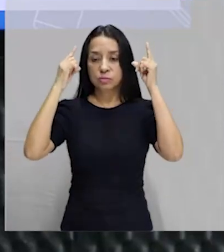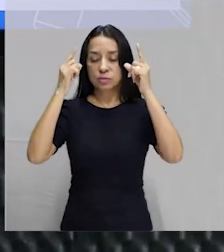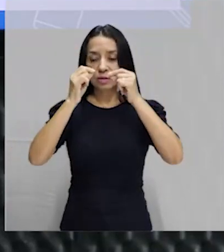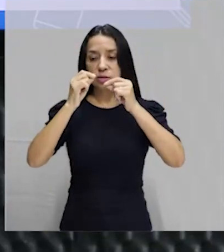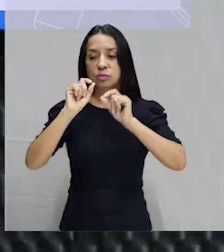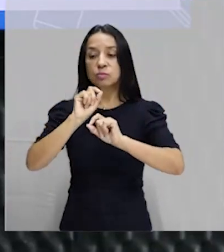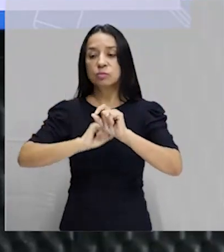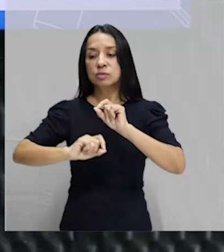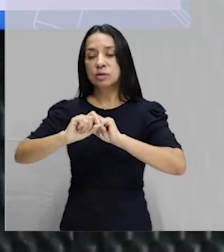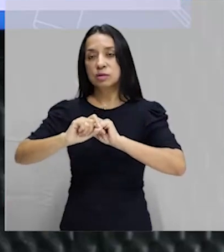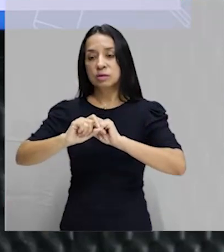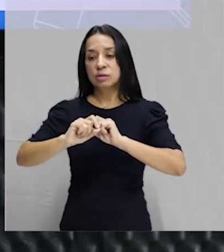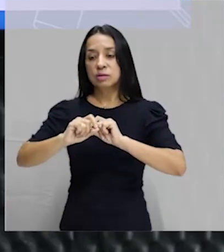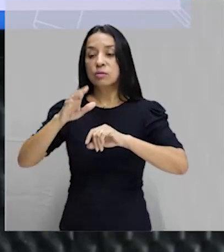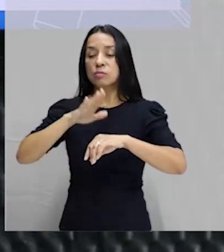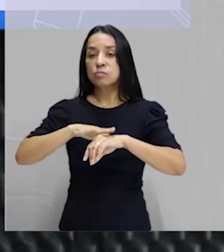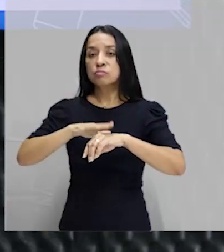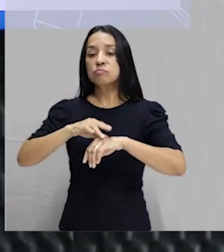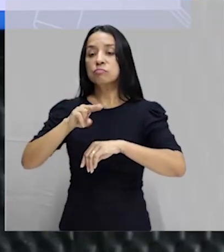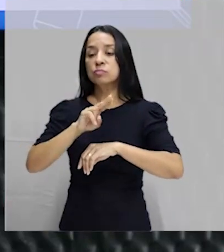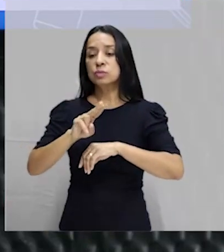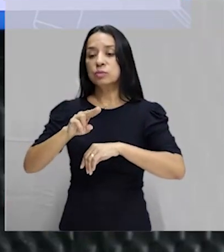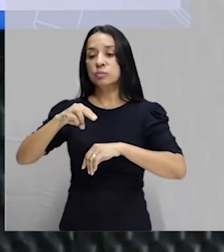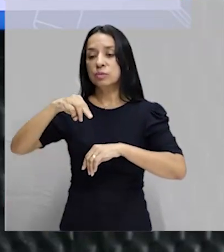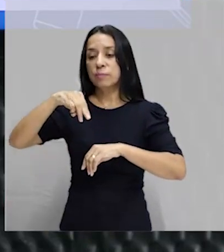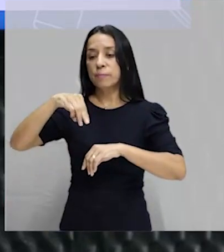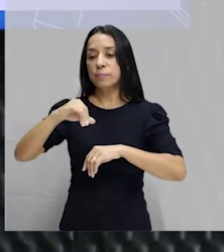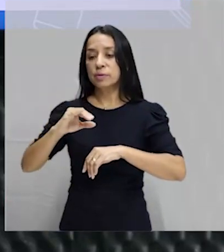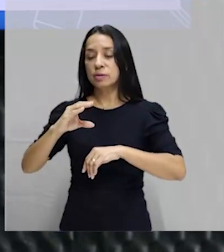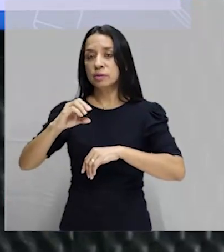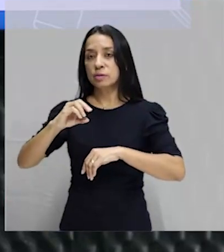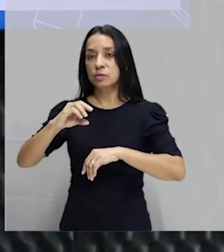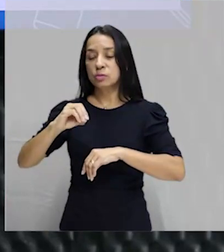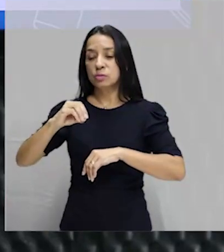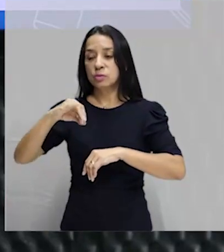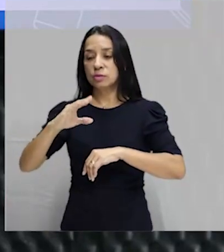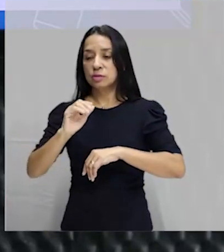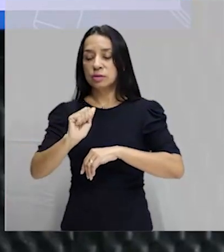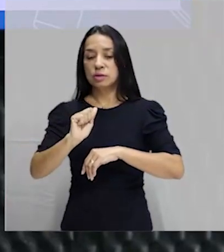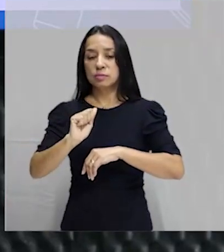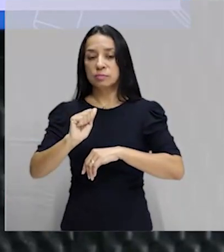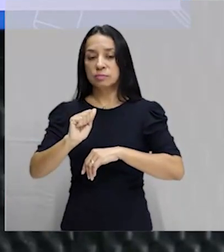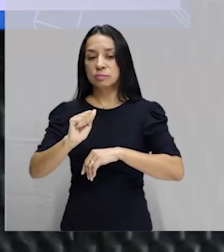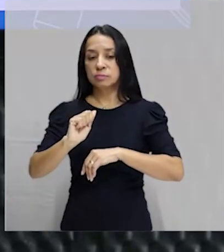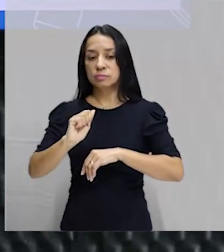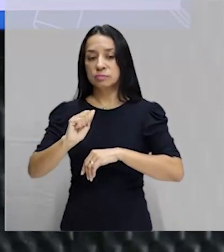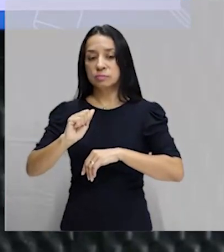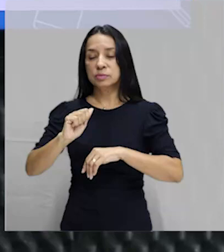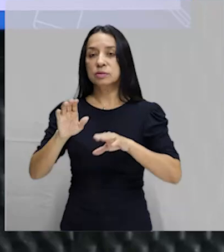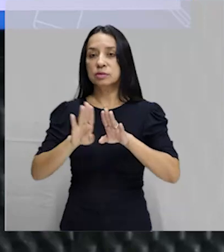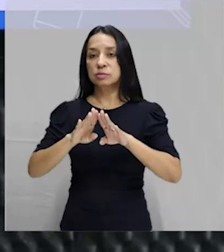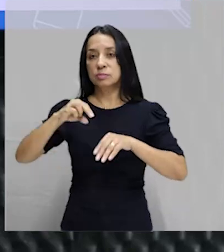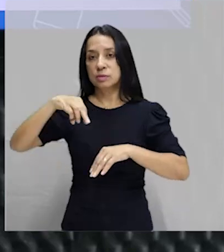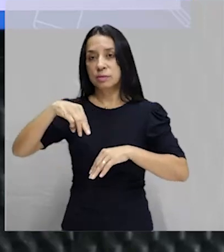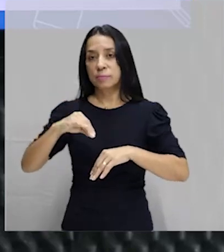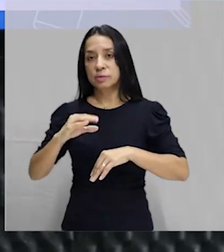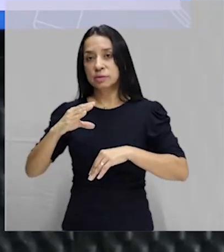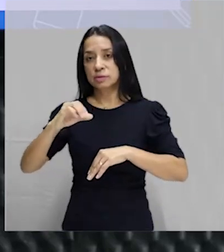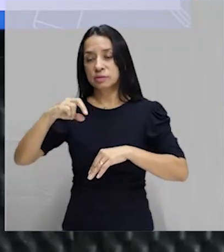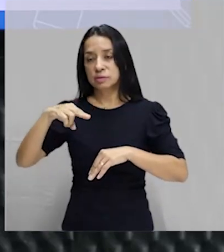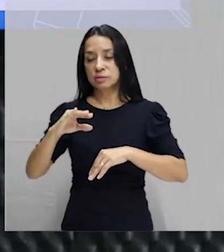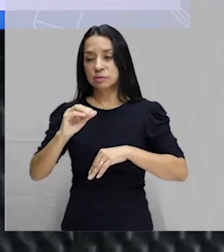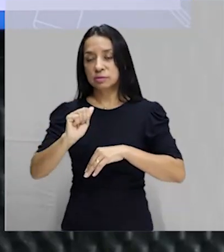civilização minoica e micênica, ou a civilização cretomicênica. Nós temos